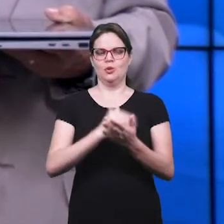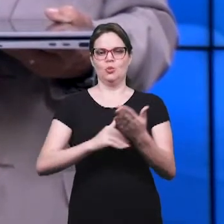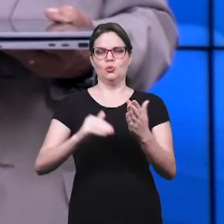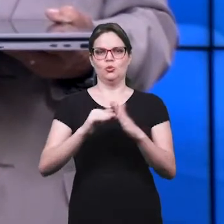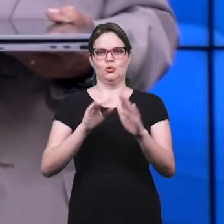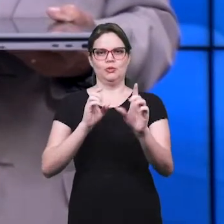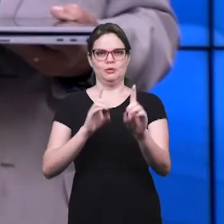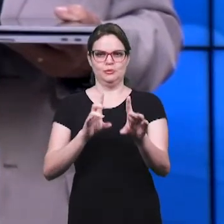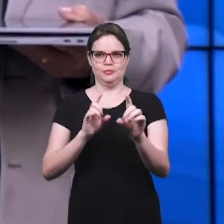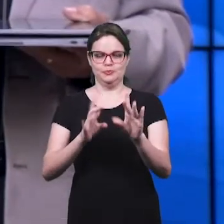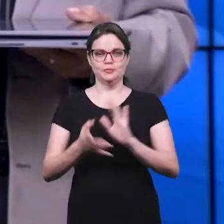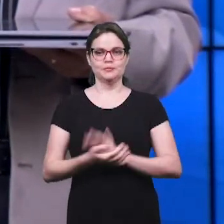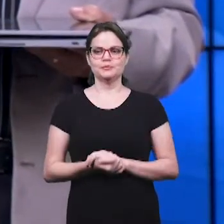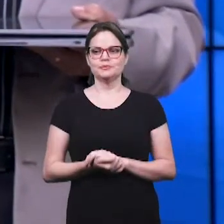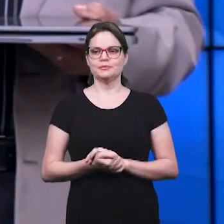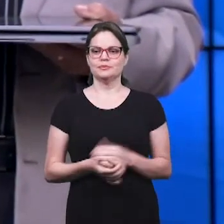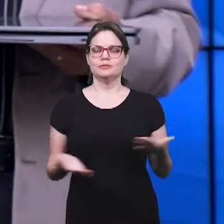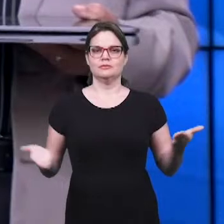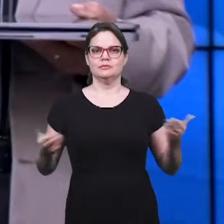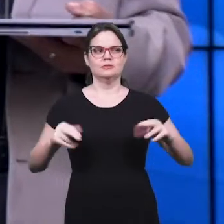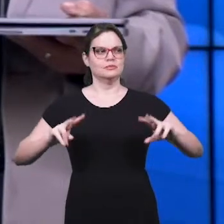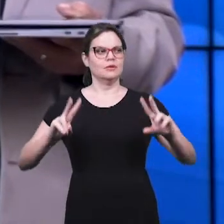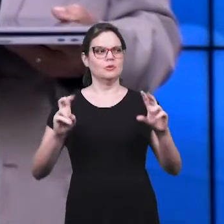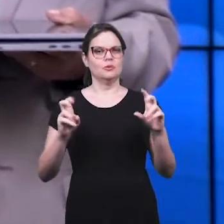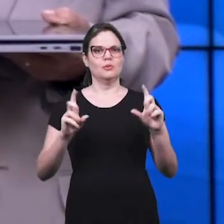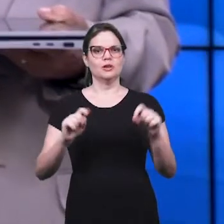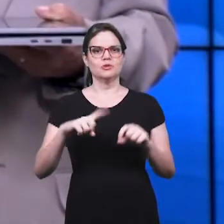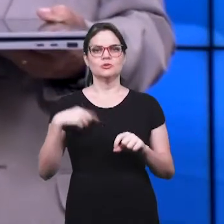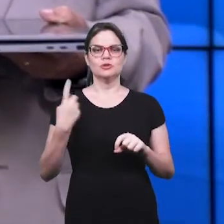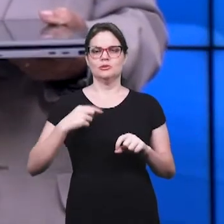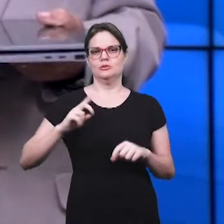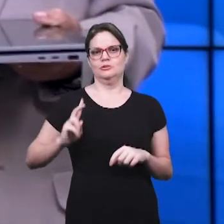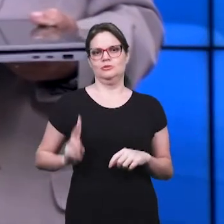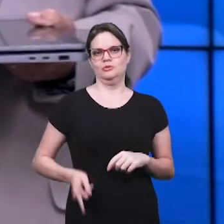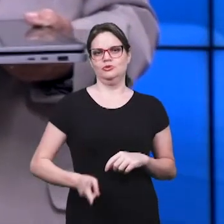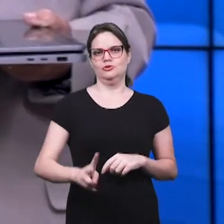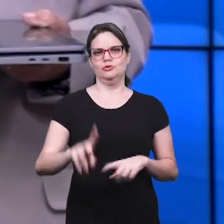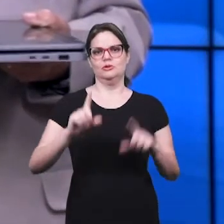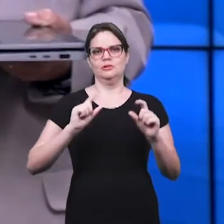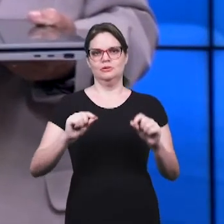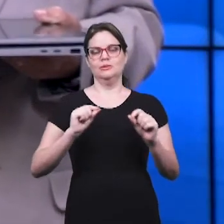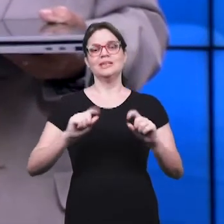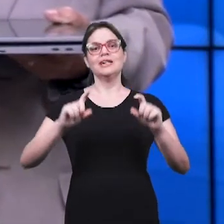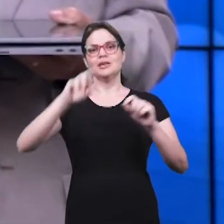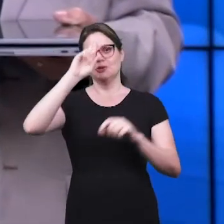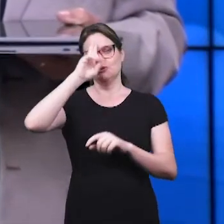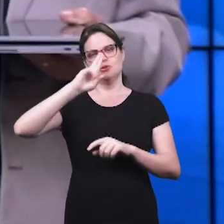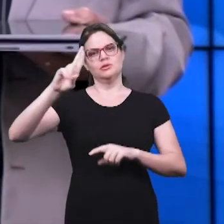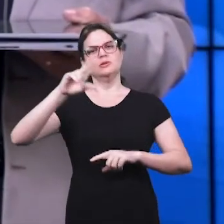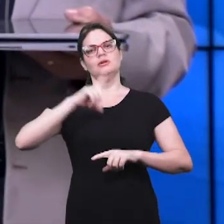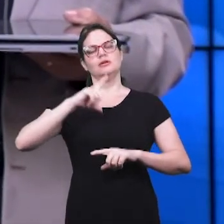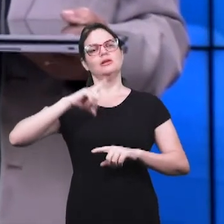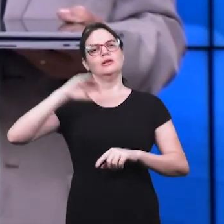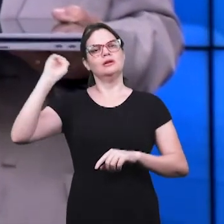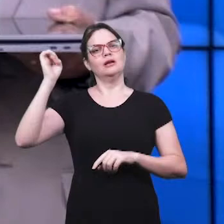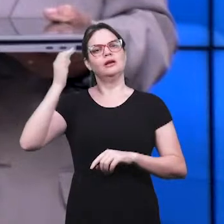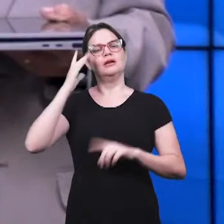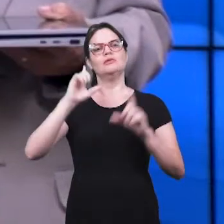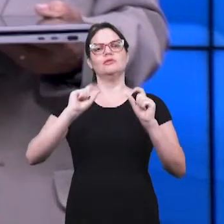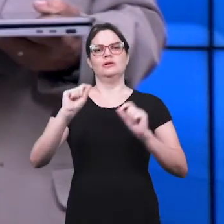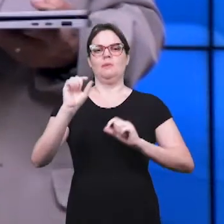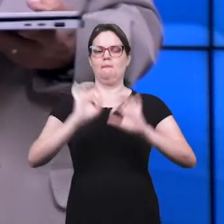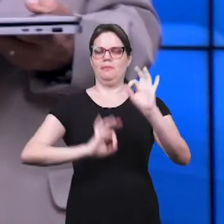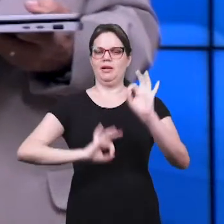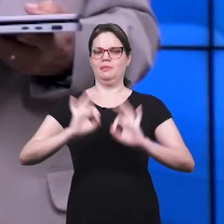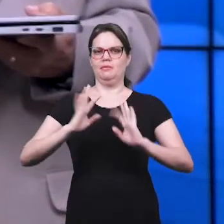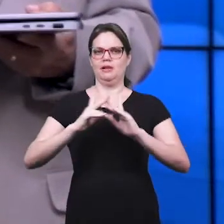conteúdo doutrinário. E o nosso assunto, que estamos prosseguindo nele por orientação do Senhor, é o assunto sobre o tema O Preparo